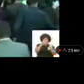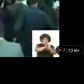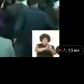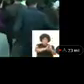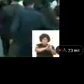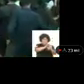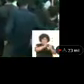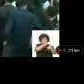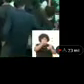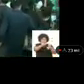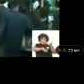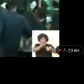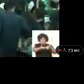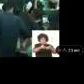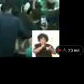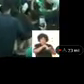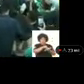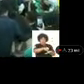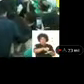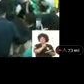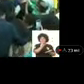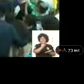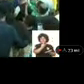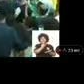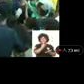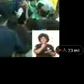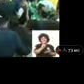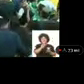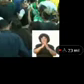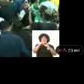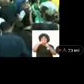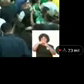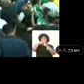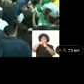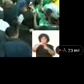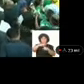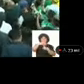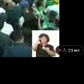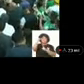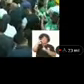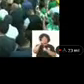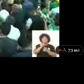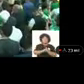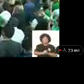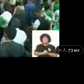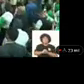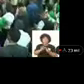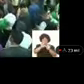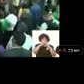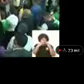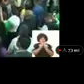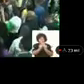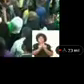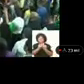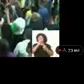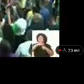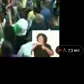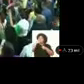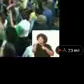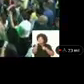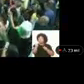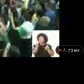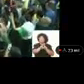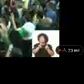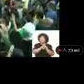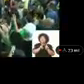Senhor. As portas do inferno não prevalecerão contra a nossa família. E as portas do